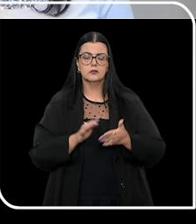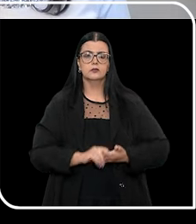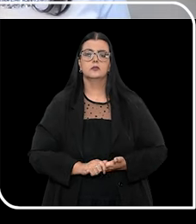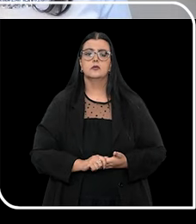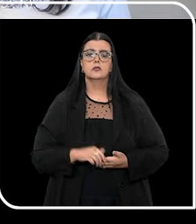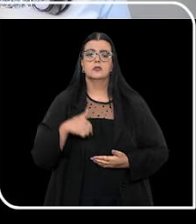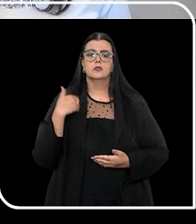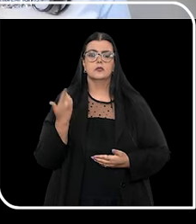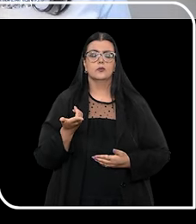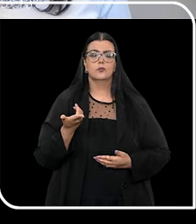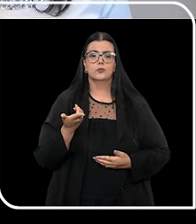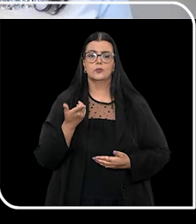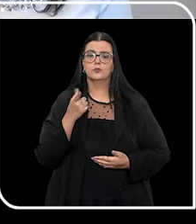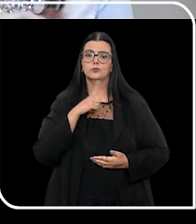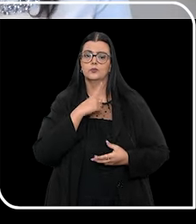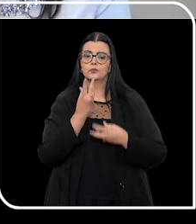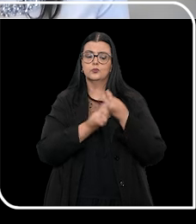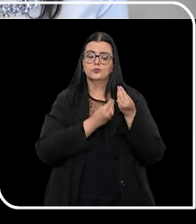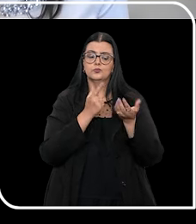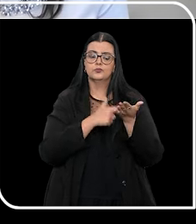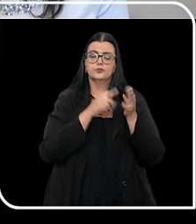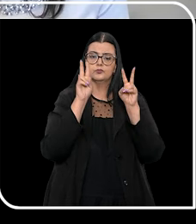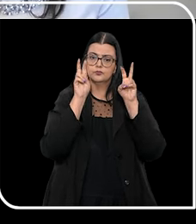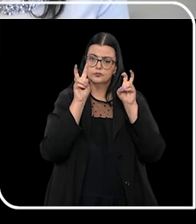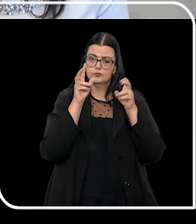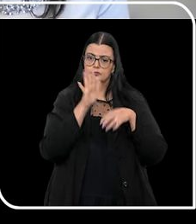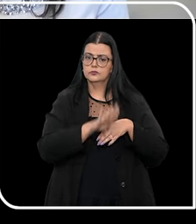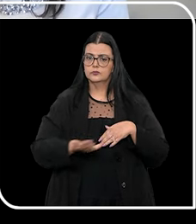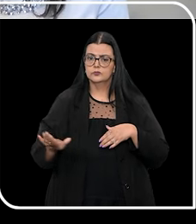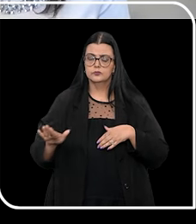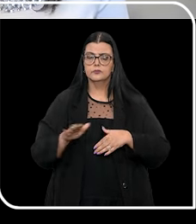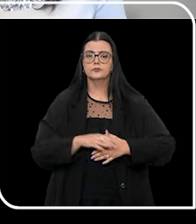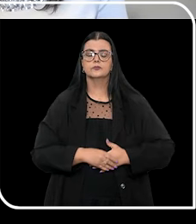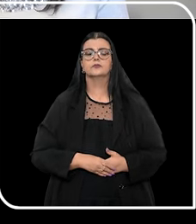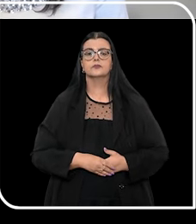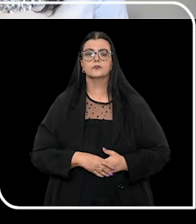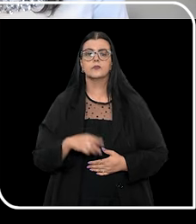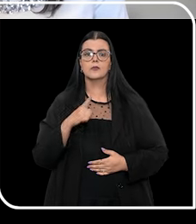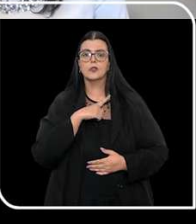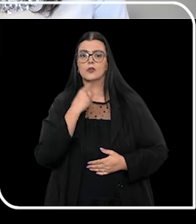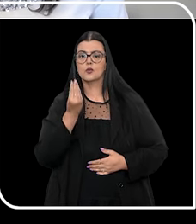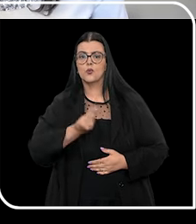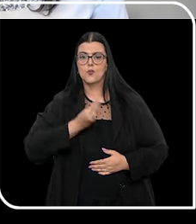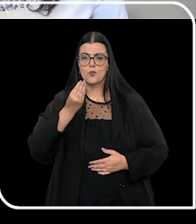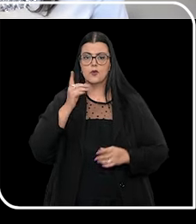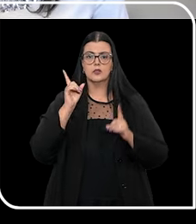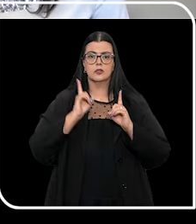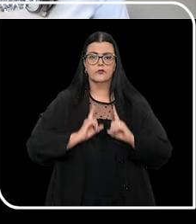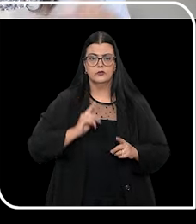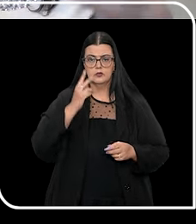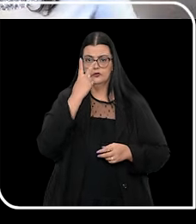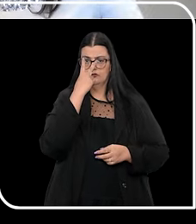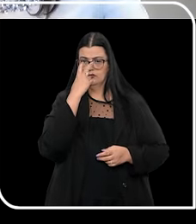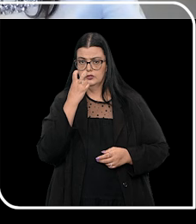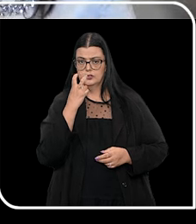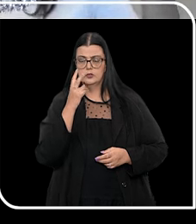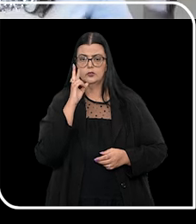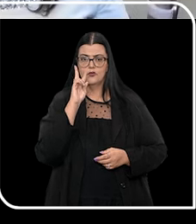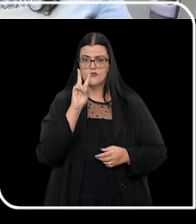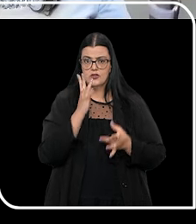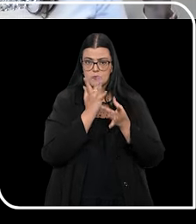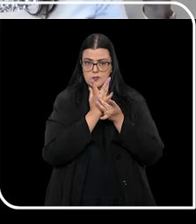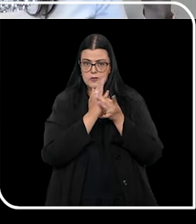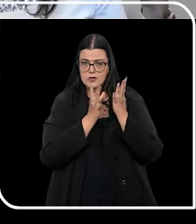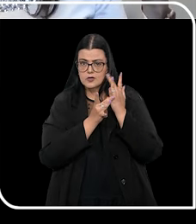oportunidade de ter esse contato então já é um jeito da gente introduzir esse tema com os nossos pequenos né então tem um pouco paraa deficiência visual